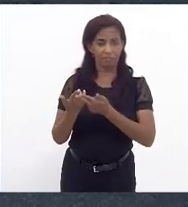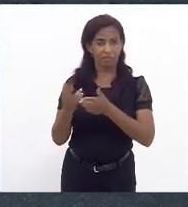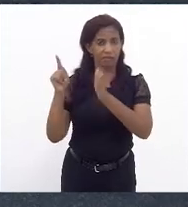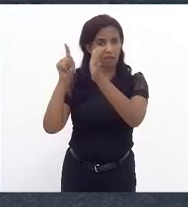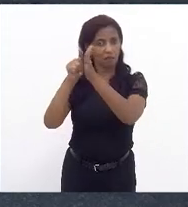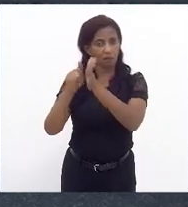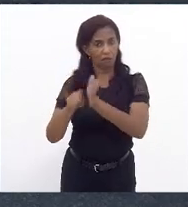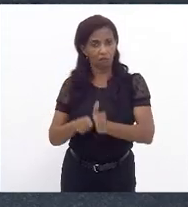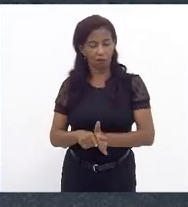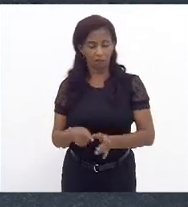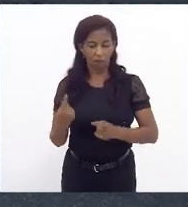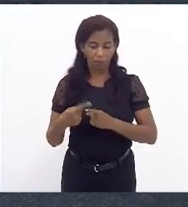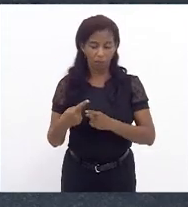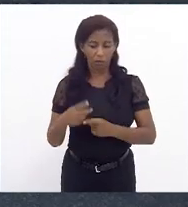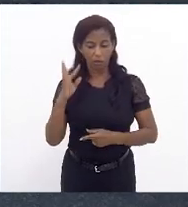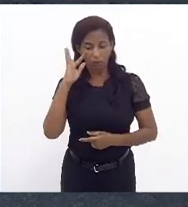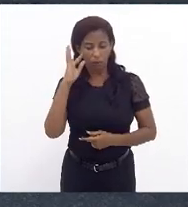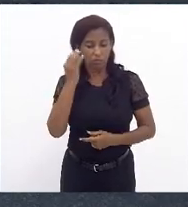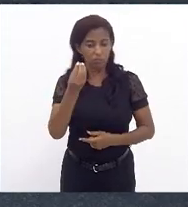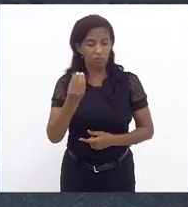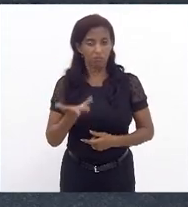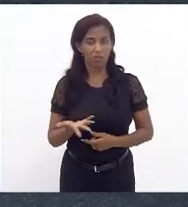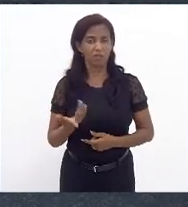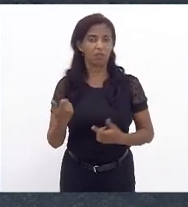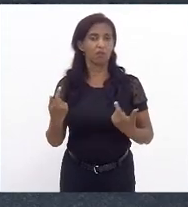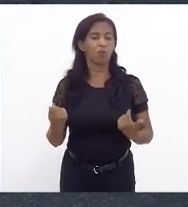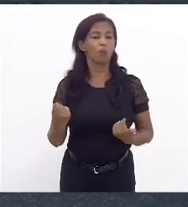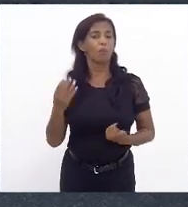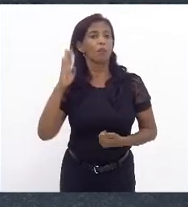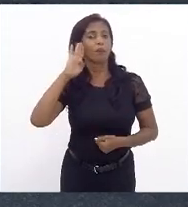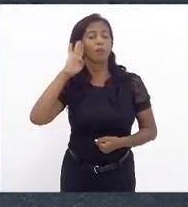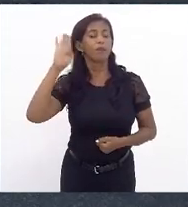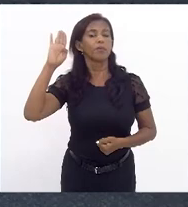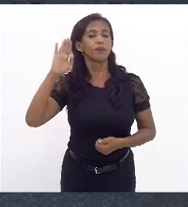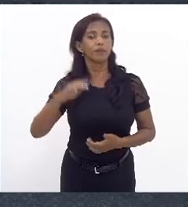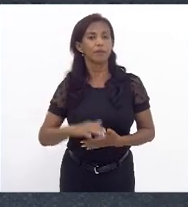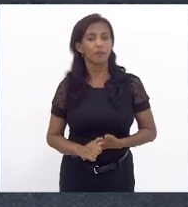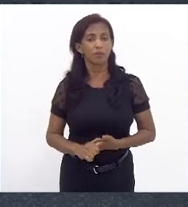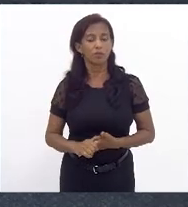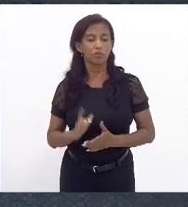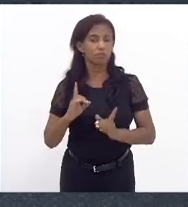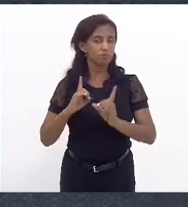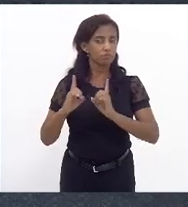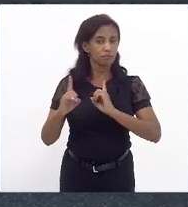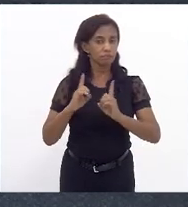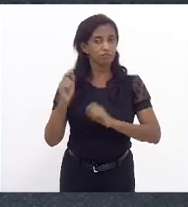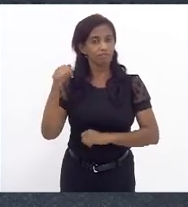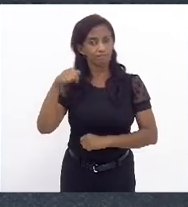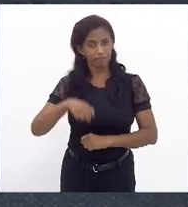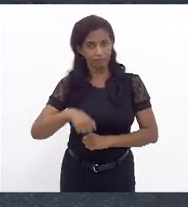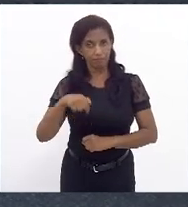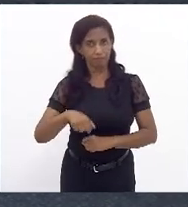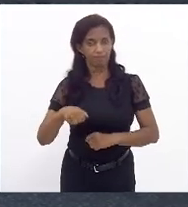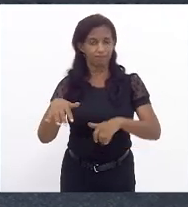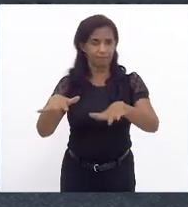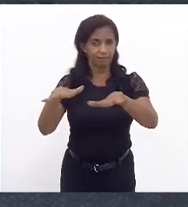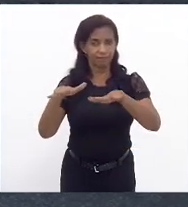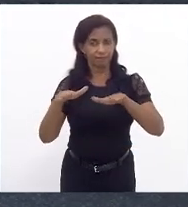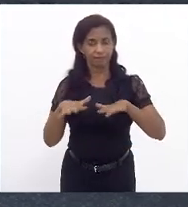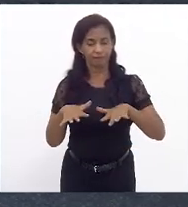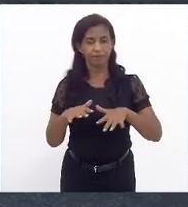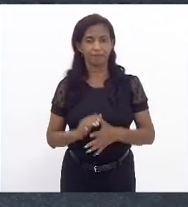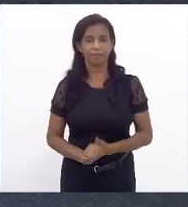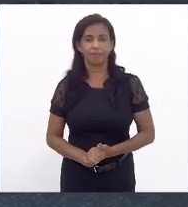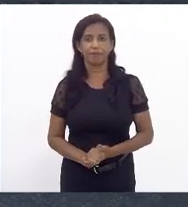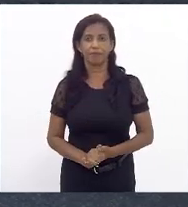porque decidi que teria como prioridade o debate aqui dentro do plenário